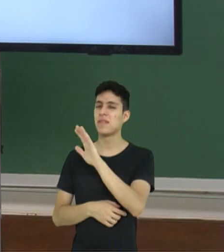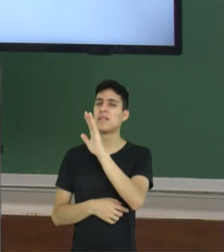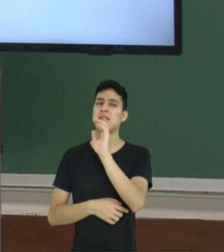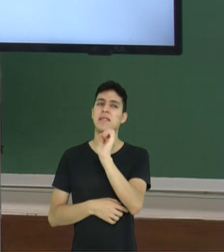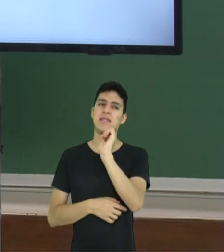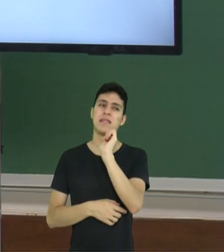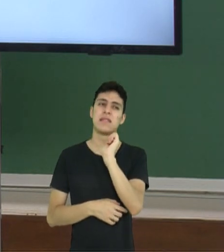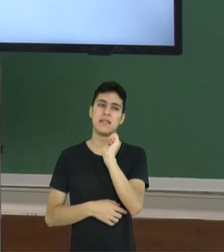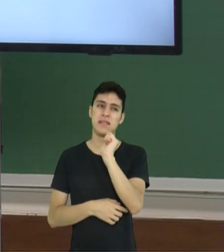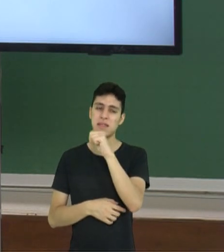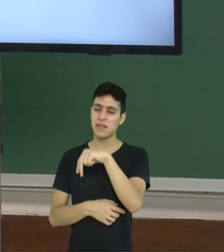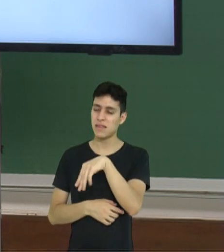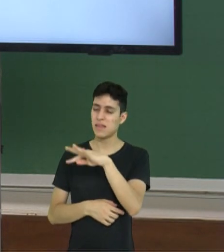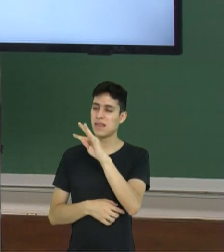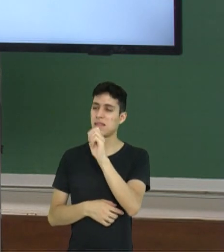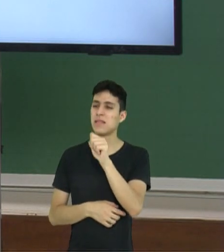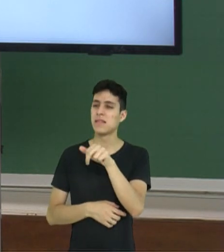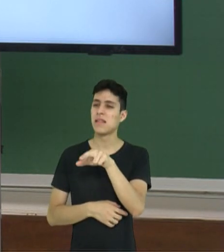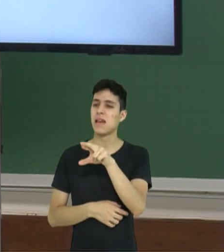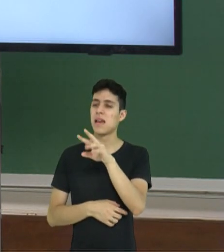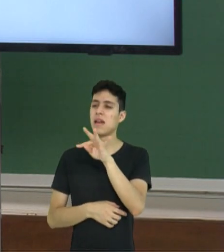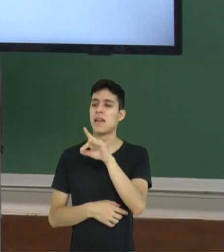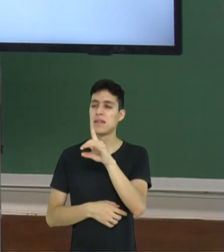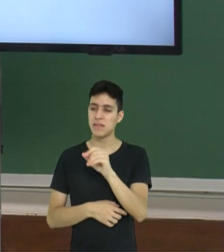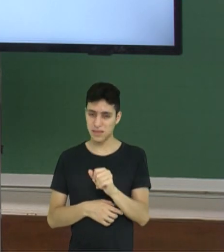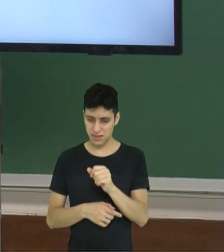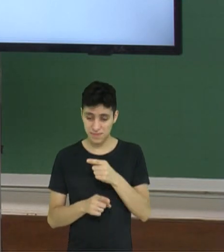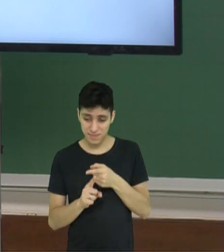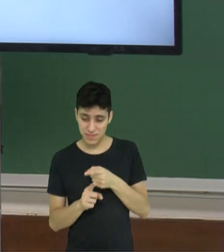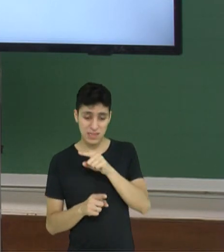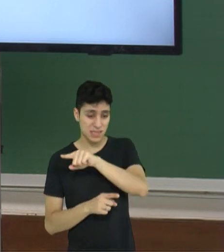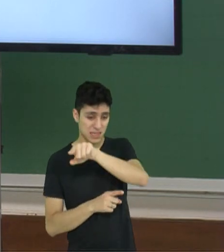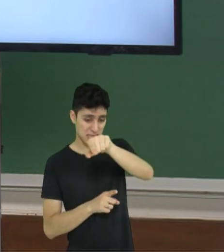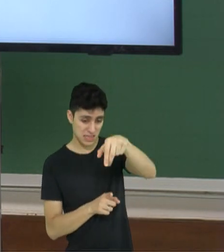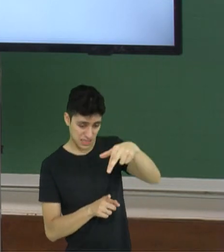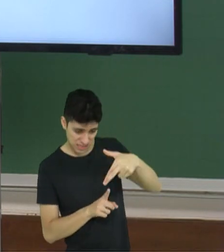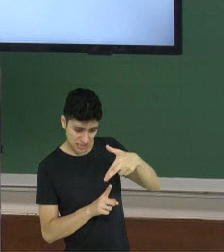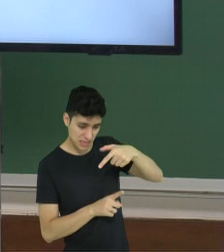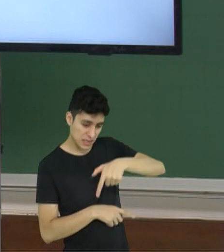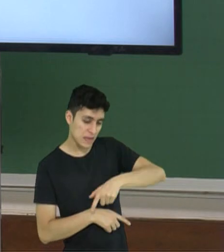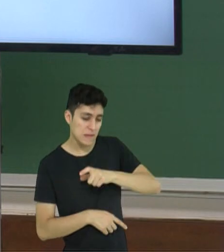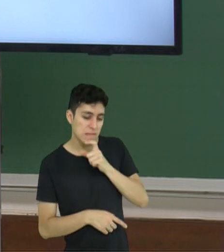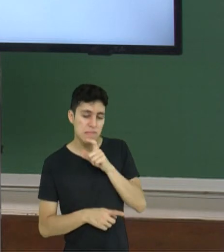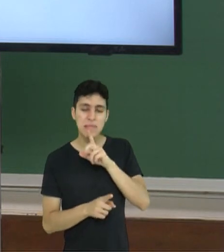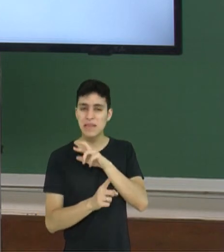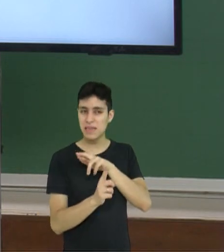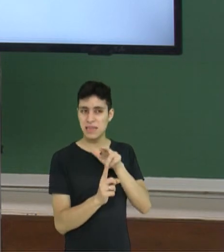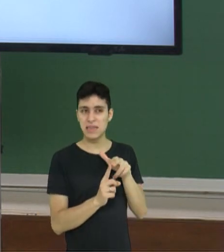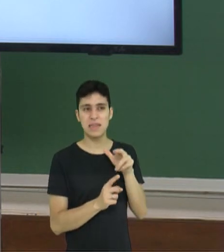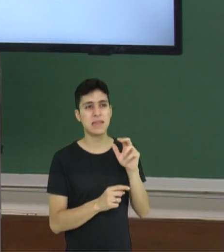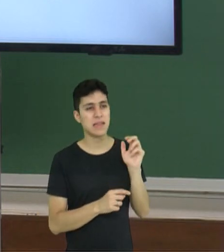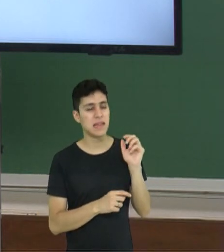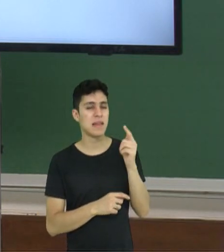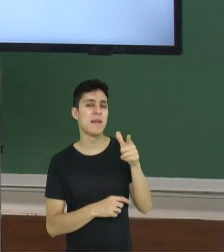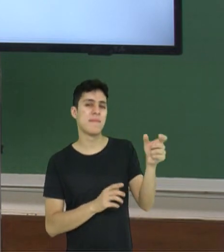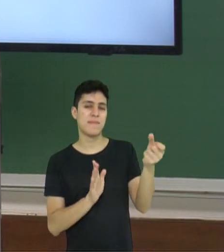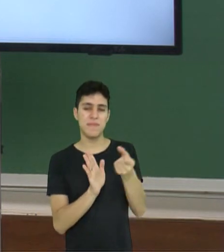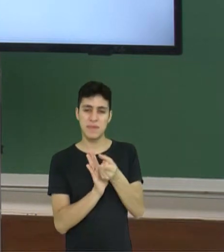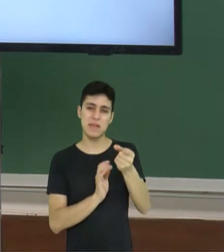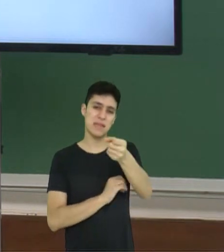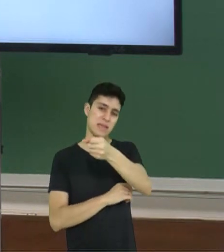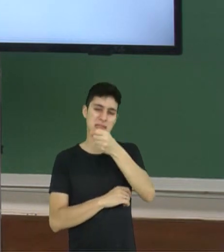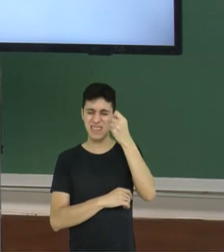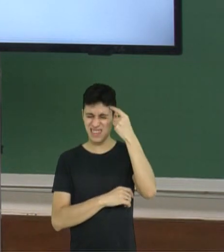falar Antártida, porque Antártica, repito, remete ao continente gelado, mas também remete a uma marca aí